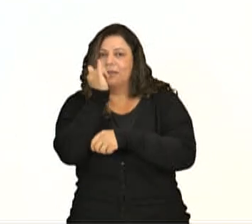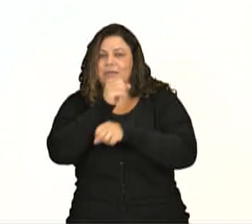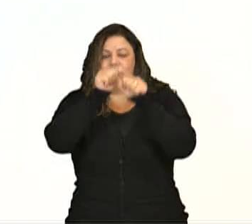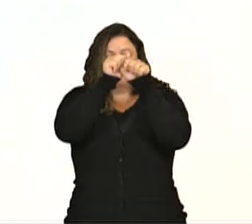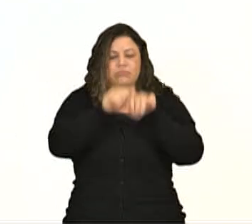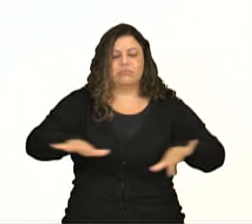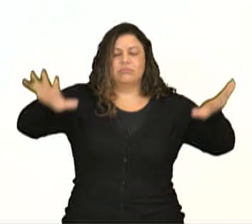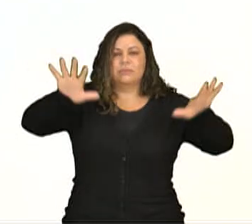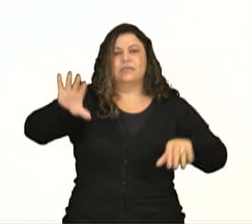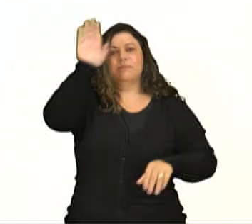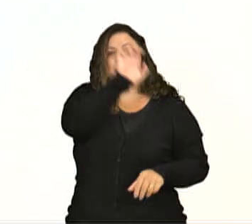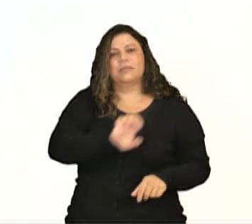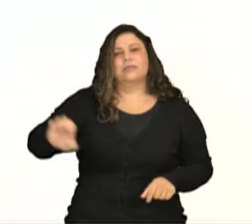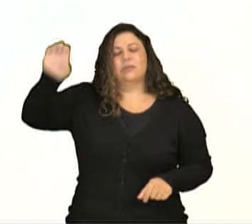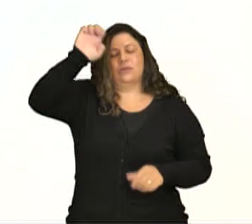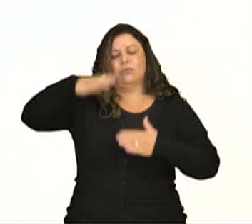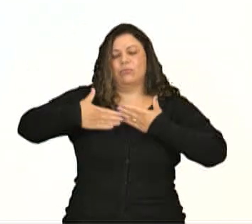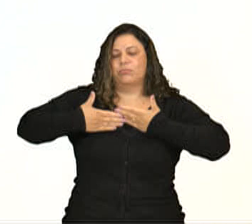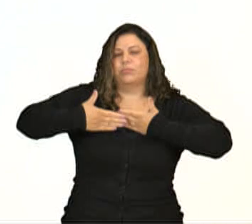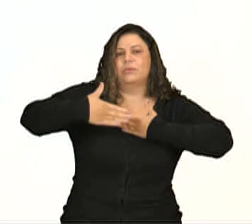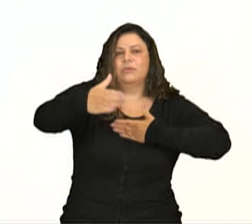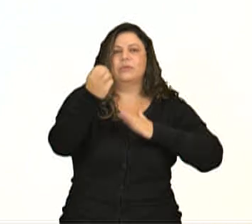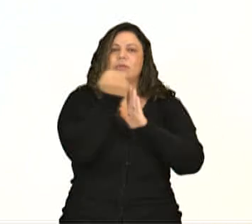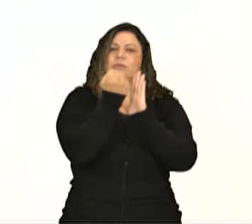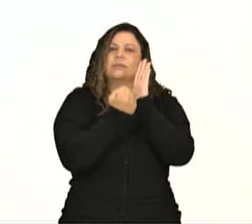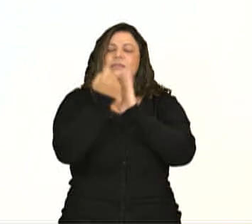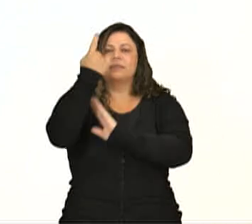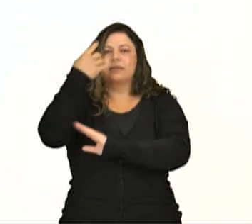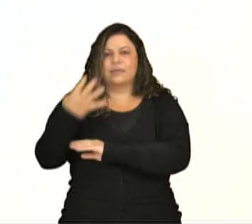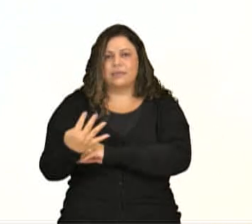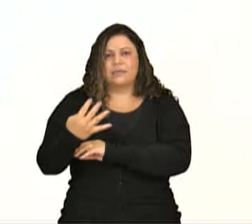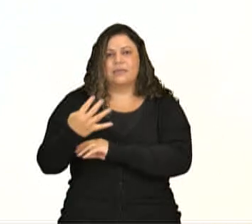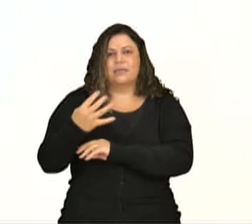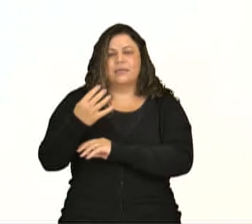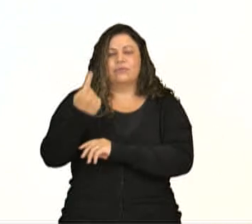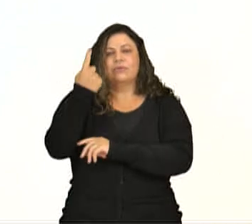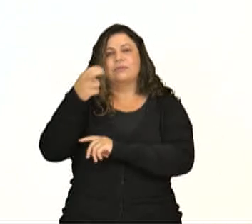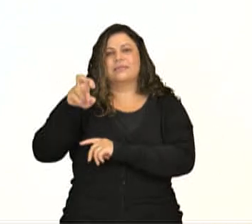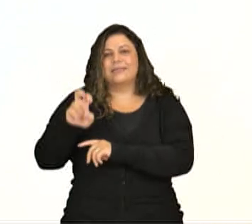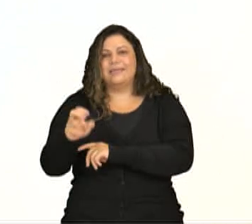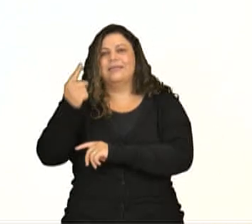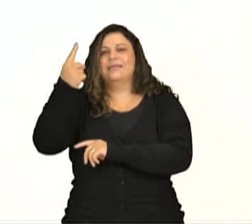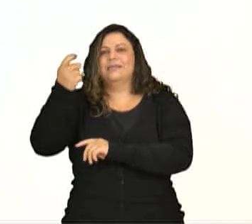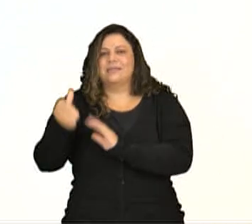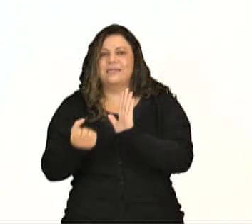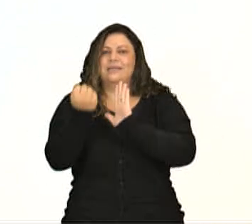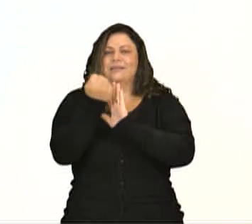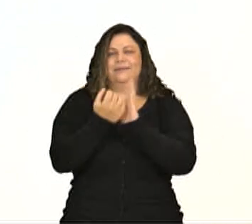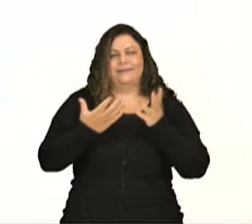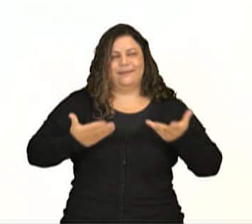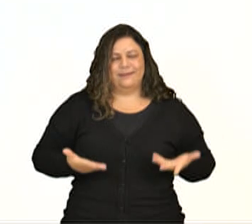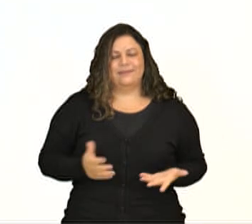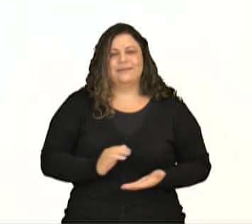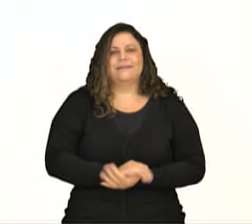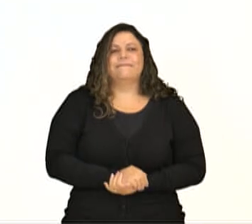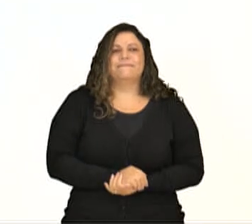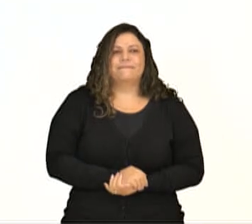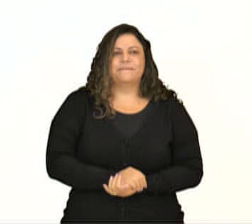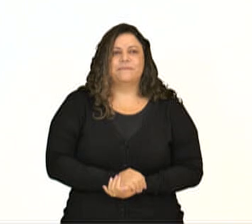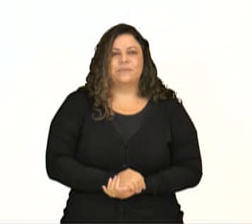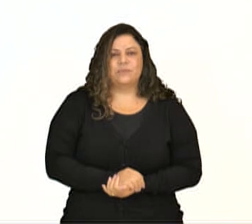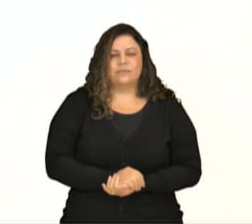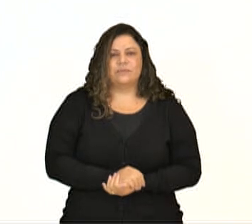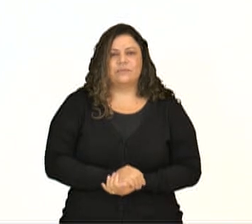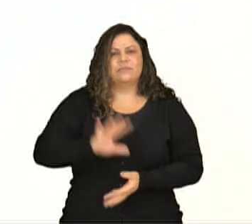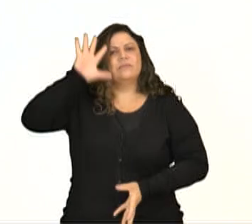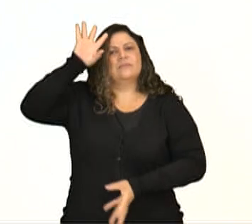espalhando pela Europa ao longo do século XIV, XV e XVI. Tá?